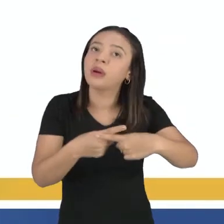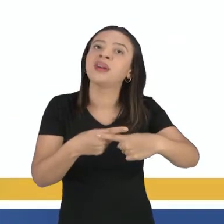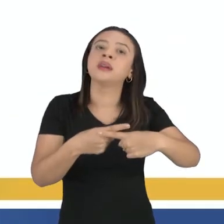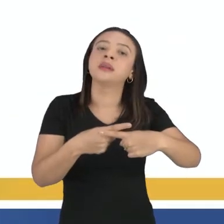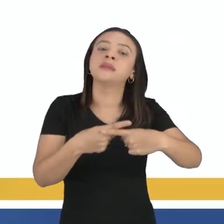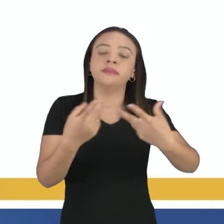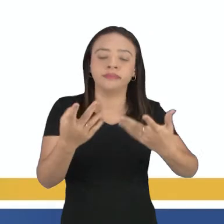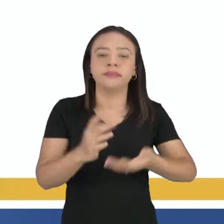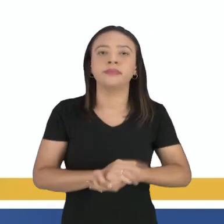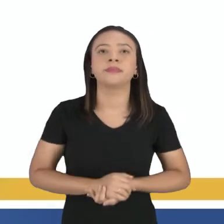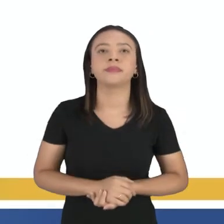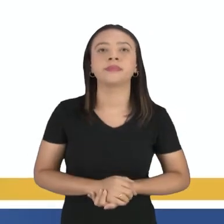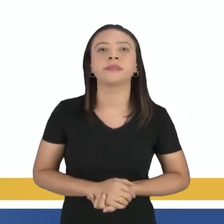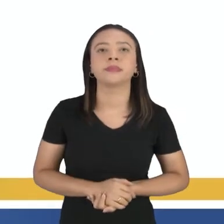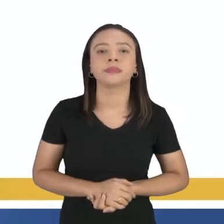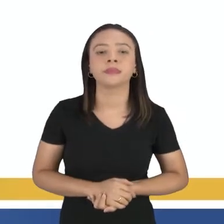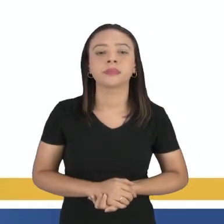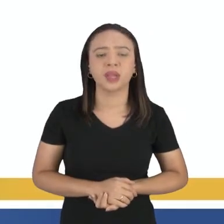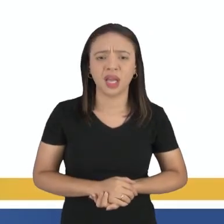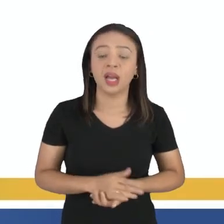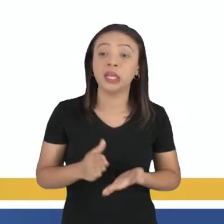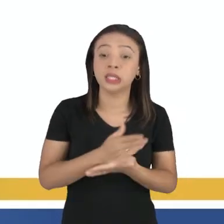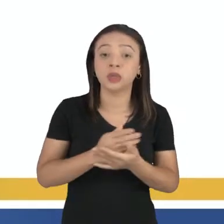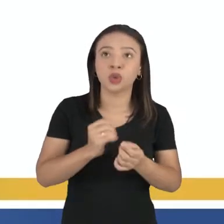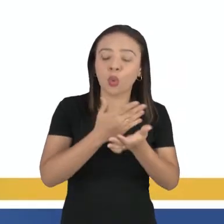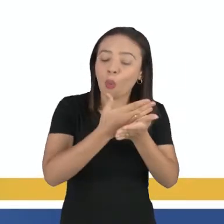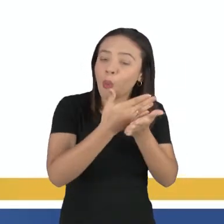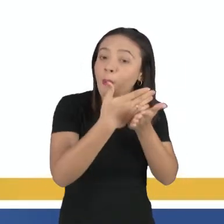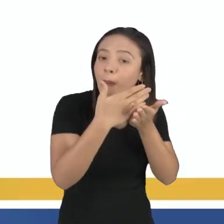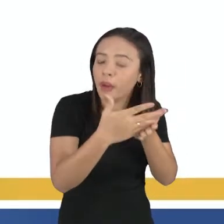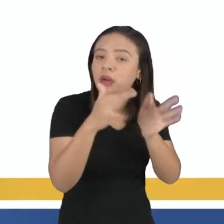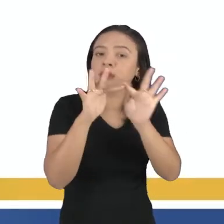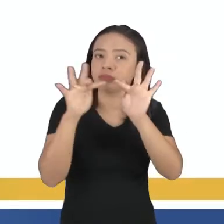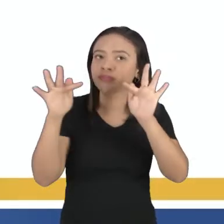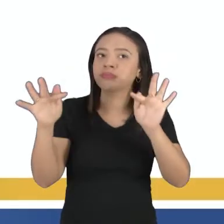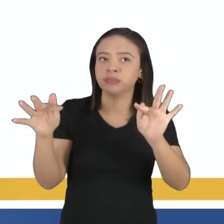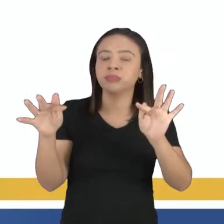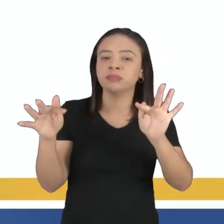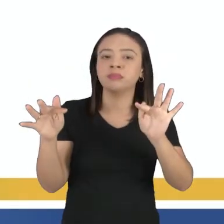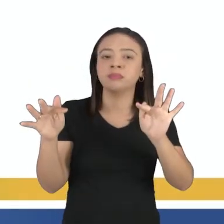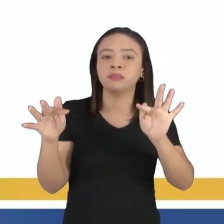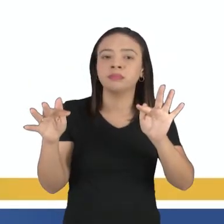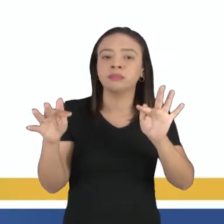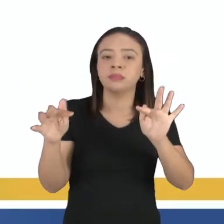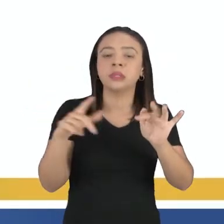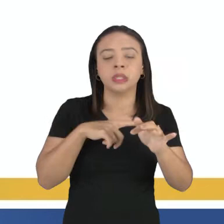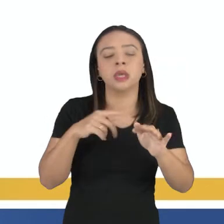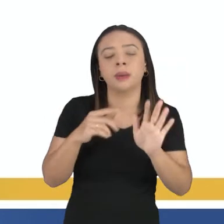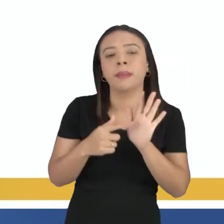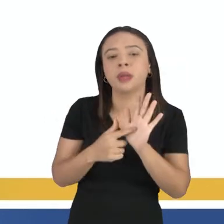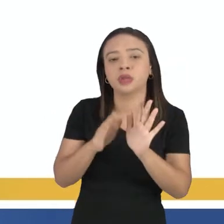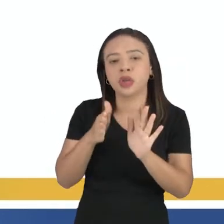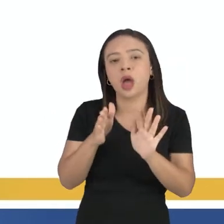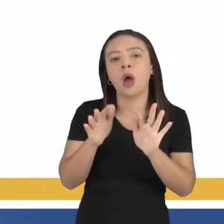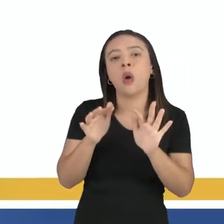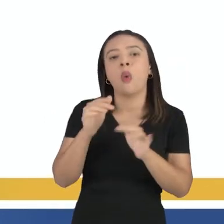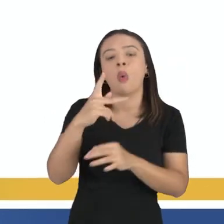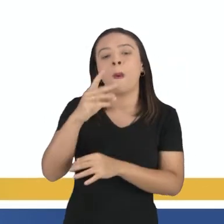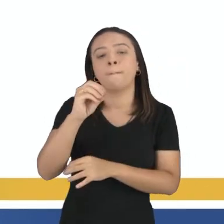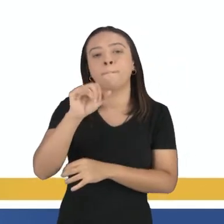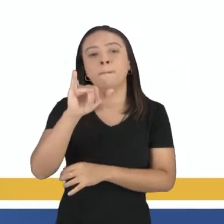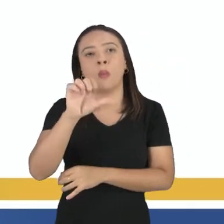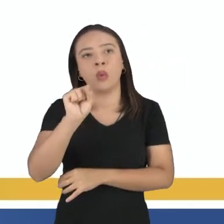quanto, pois, né, geralmente no início ali eles colocam, né, no início ali da oração, O pois já vem, né? No